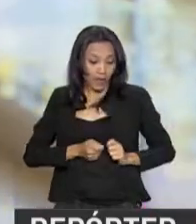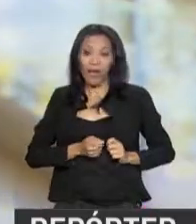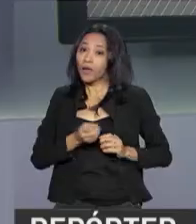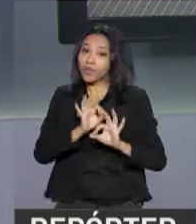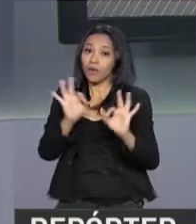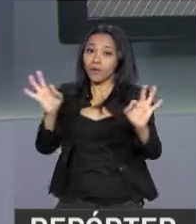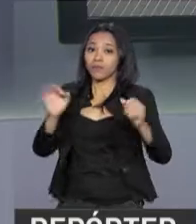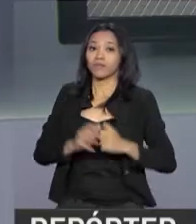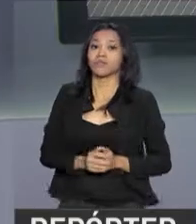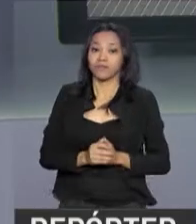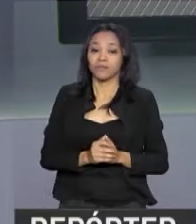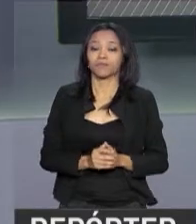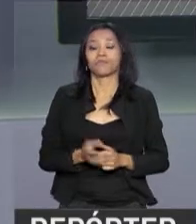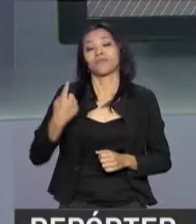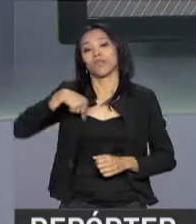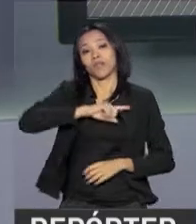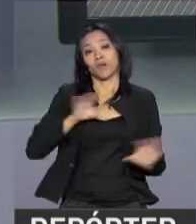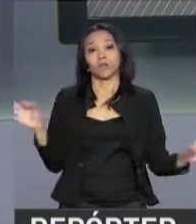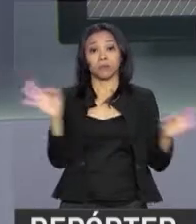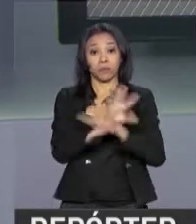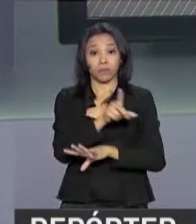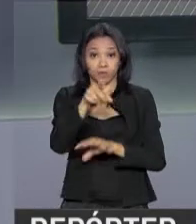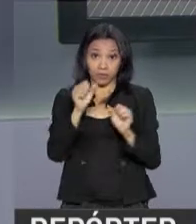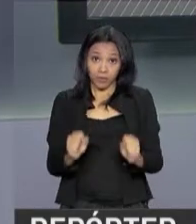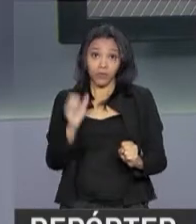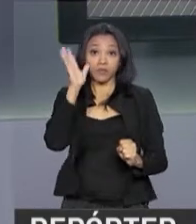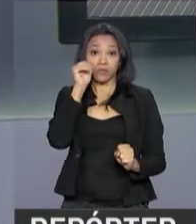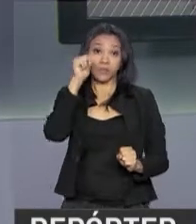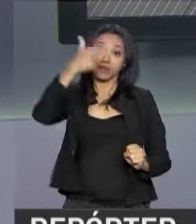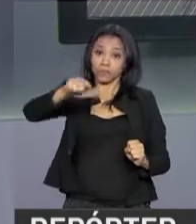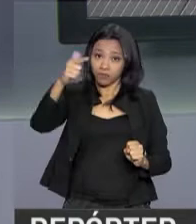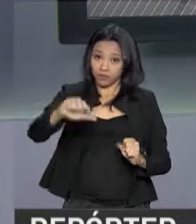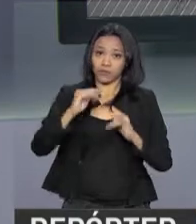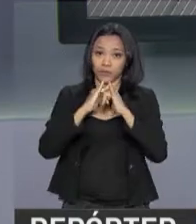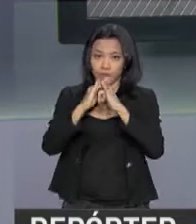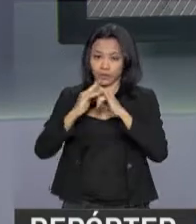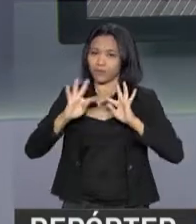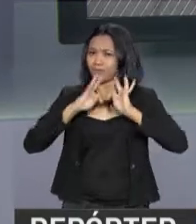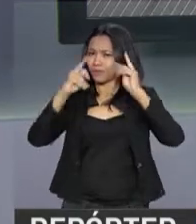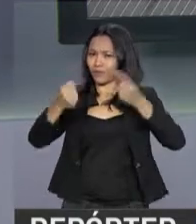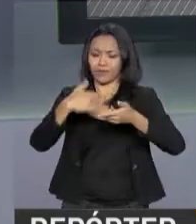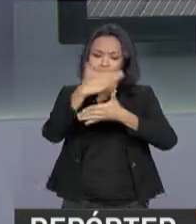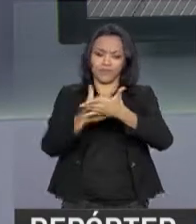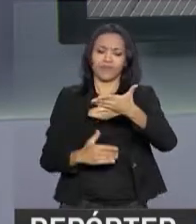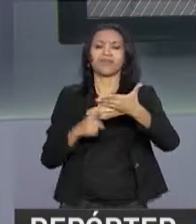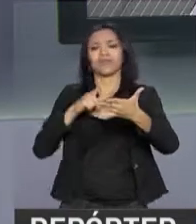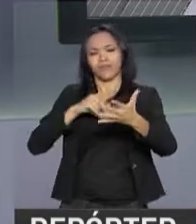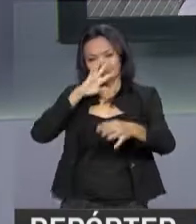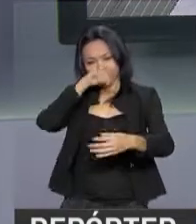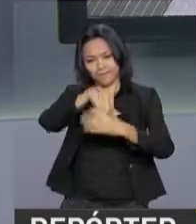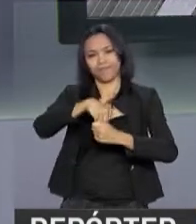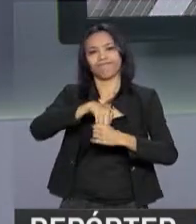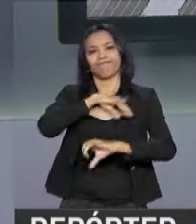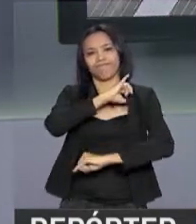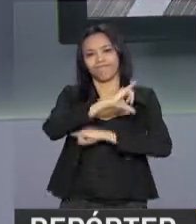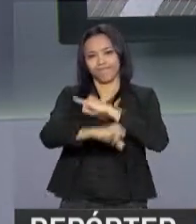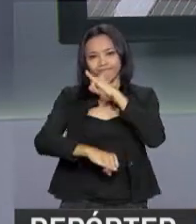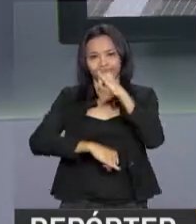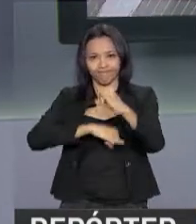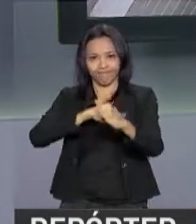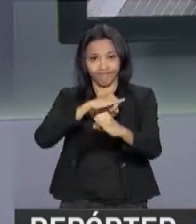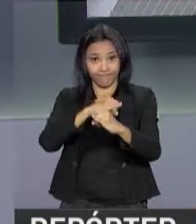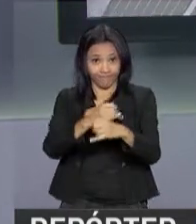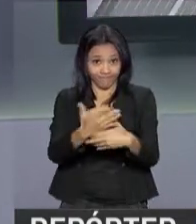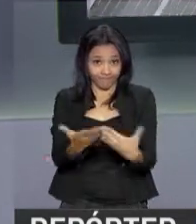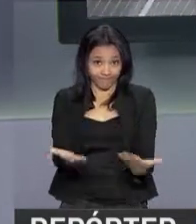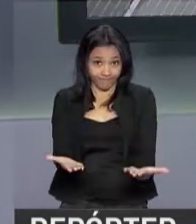boa. Nós ficamos por aqui, você pode rever as reportagens no YouTube e toda a nossa programação também está na página da